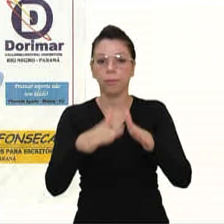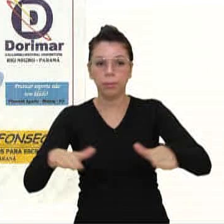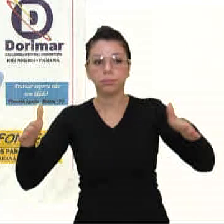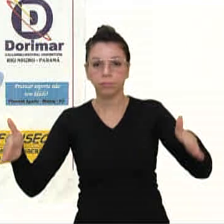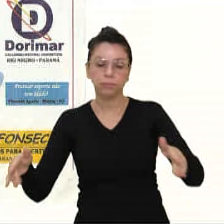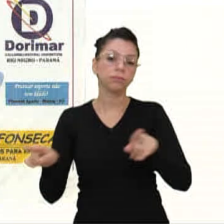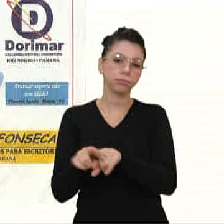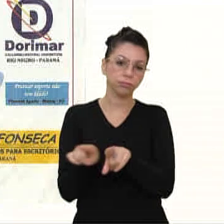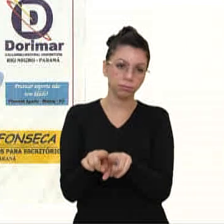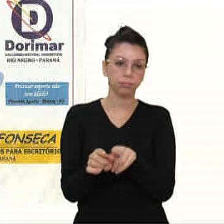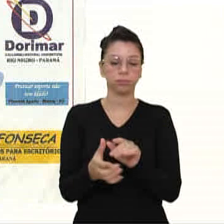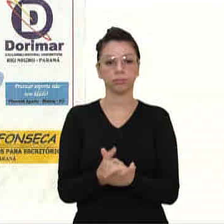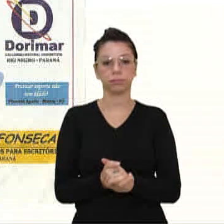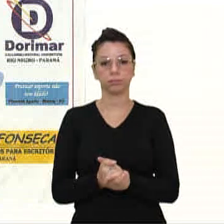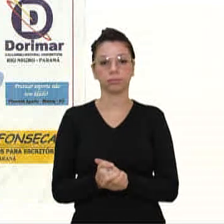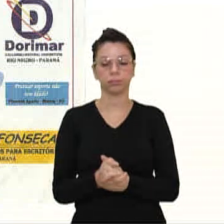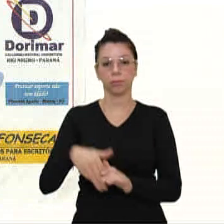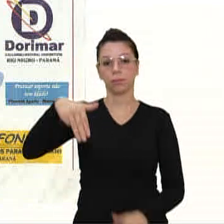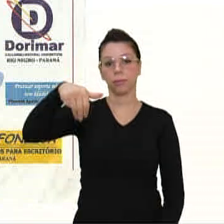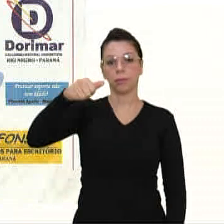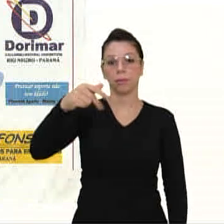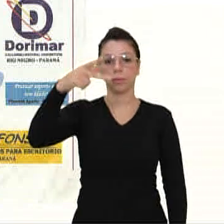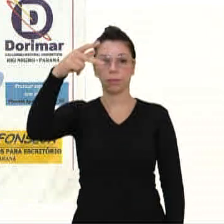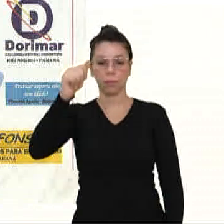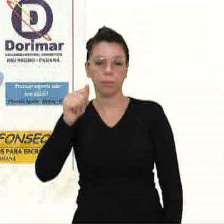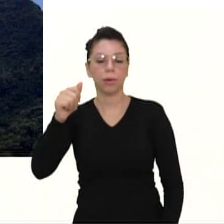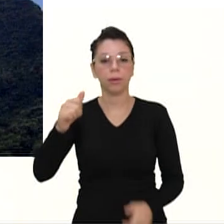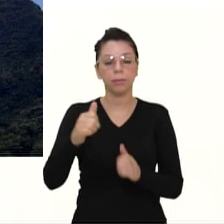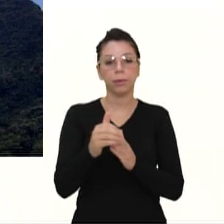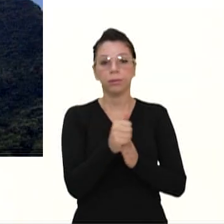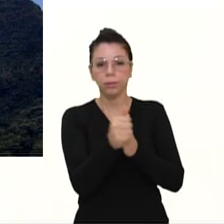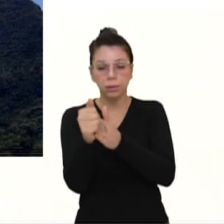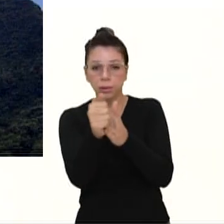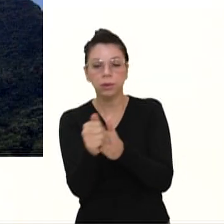Aqui uma imagem de um mapa de orientação real.